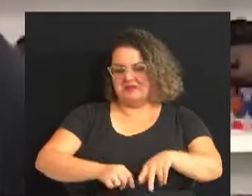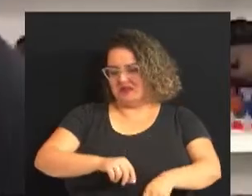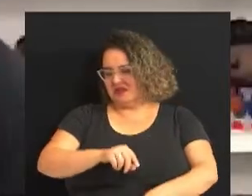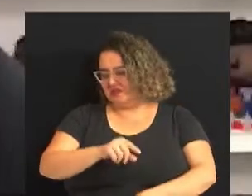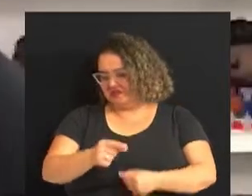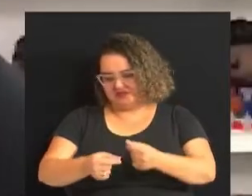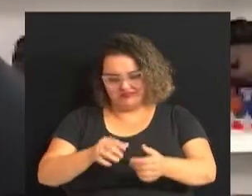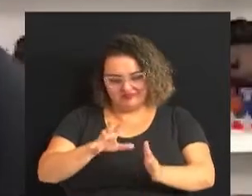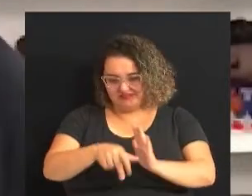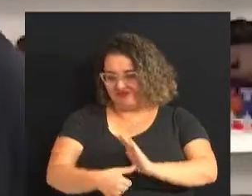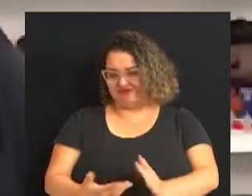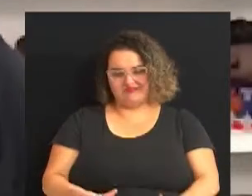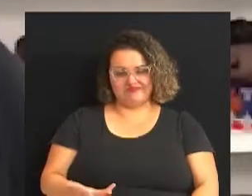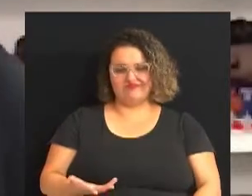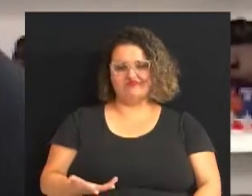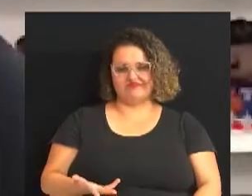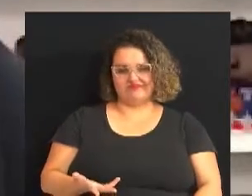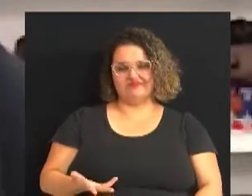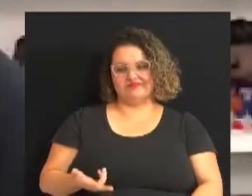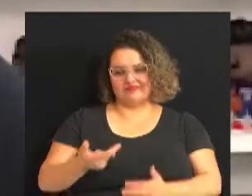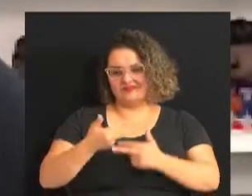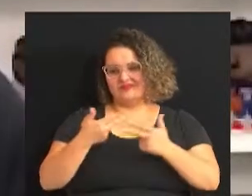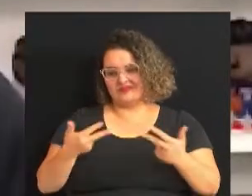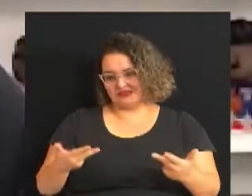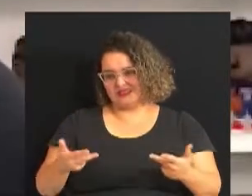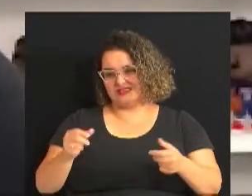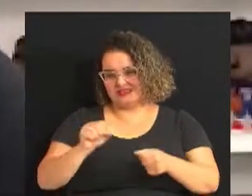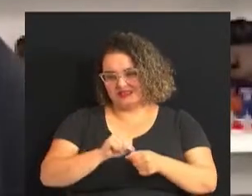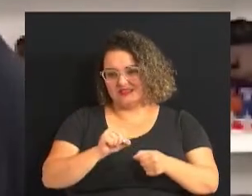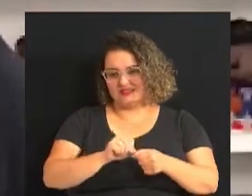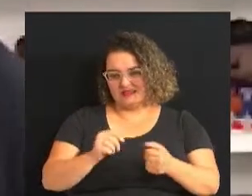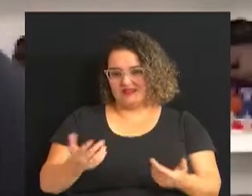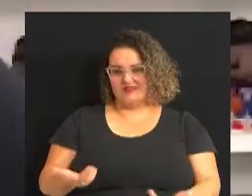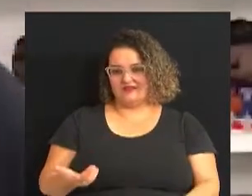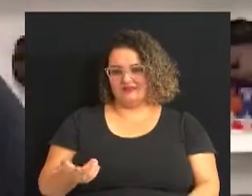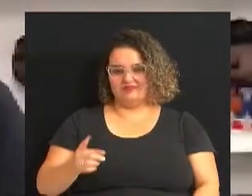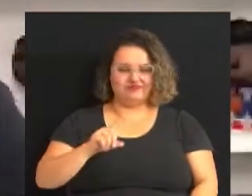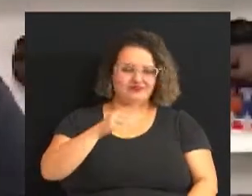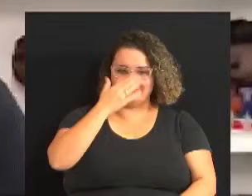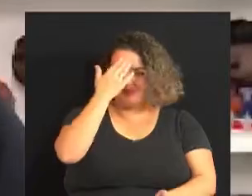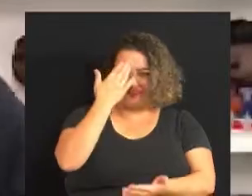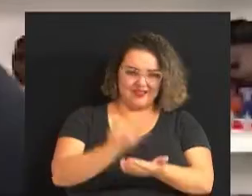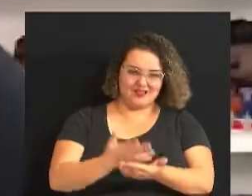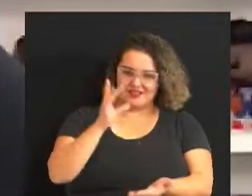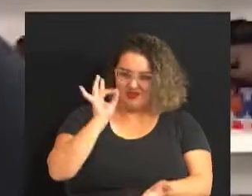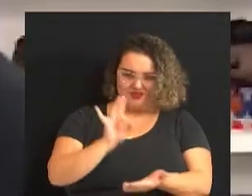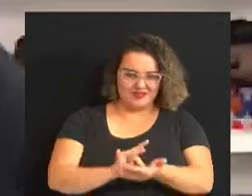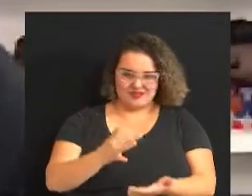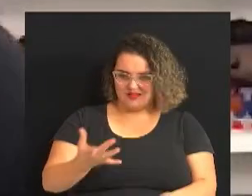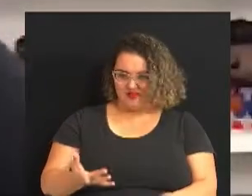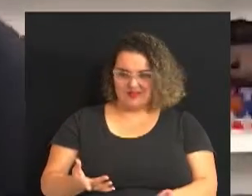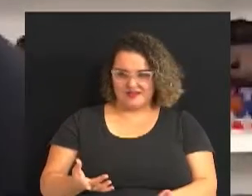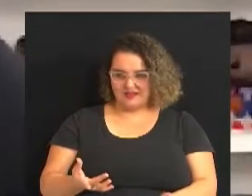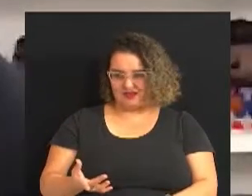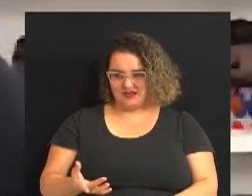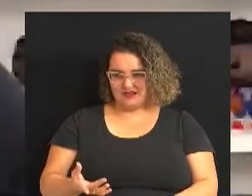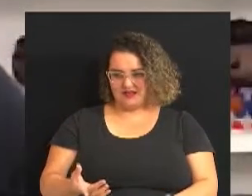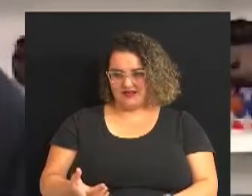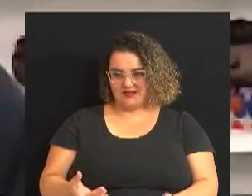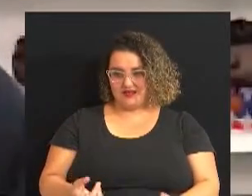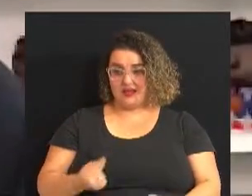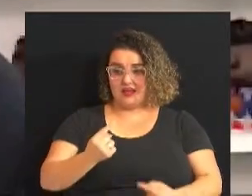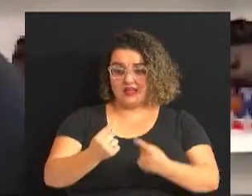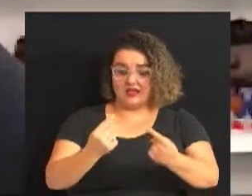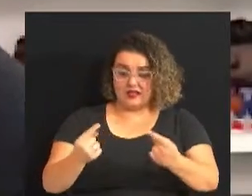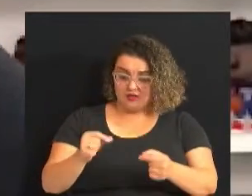dizer, é algo que faz a gente não acreditar de fato que possa. A gente vai ter que fazer, cada um fazendo a